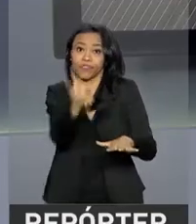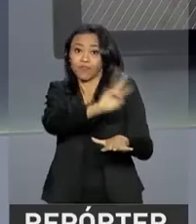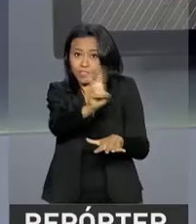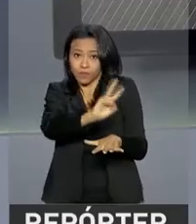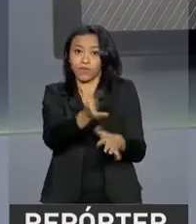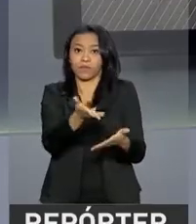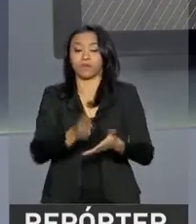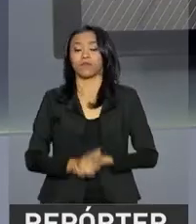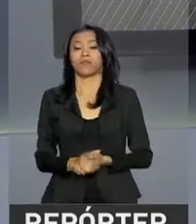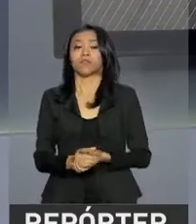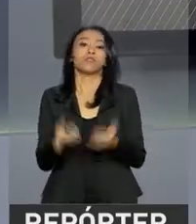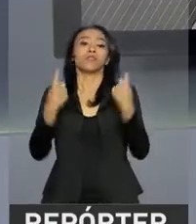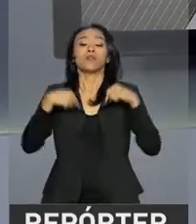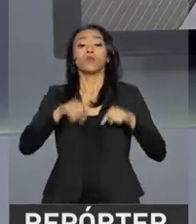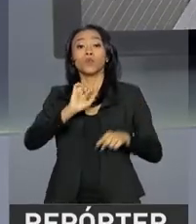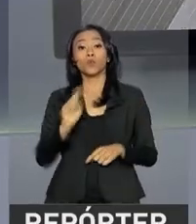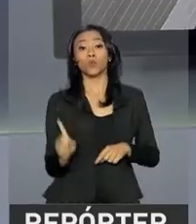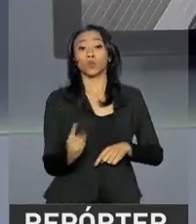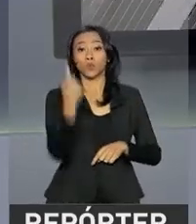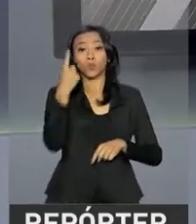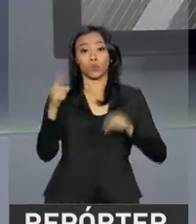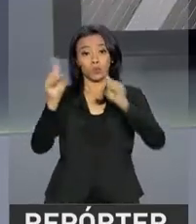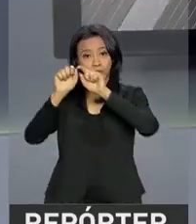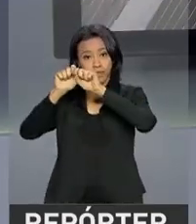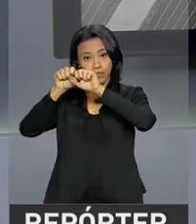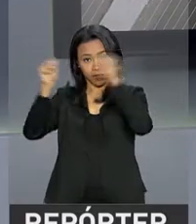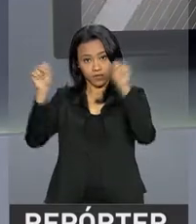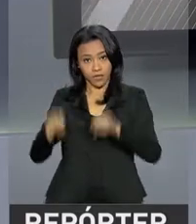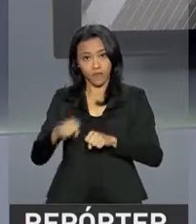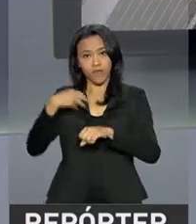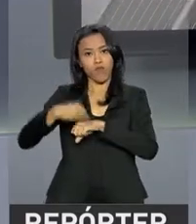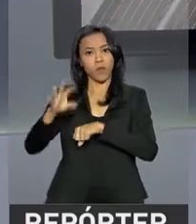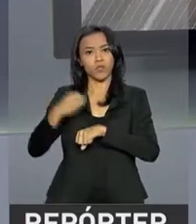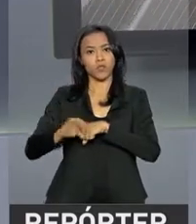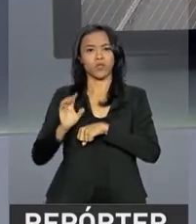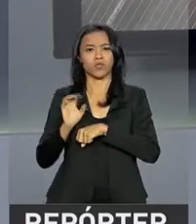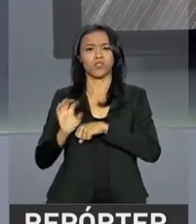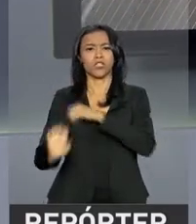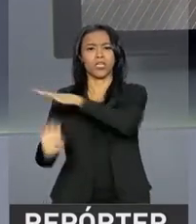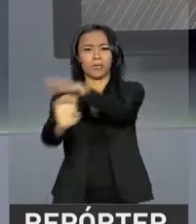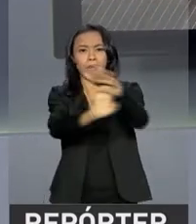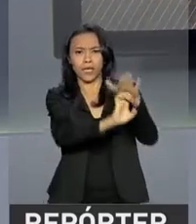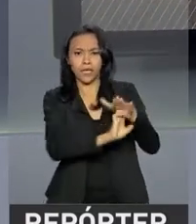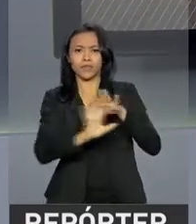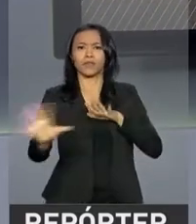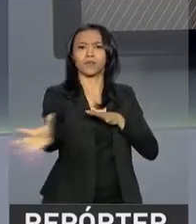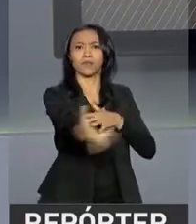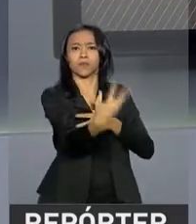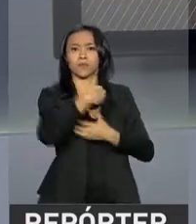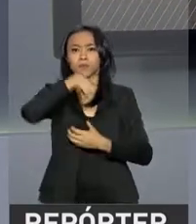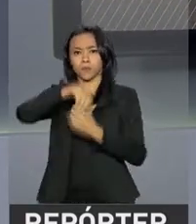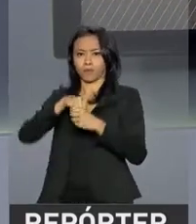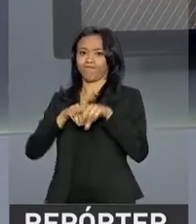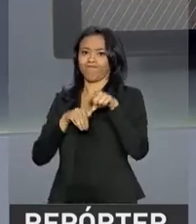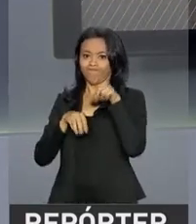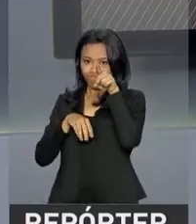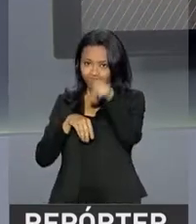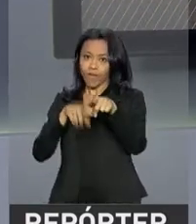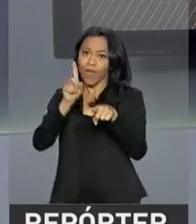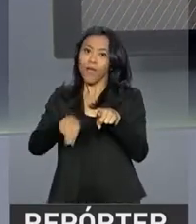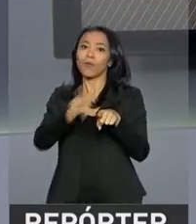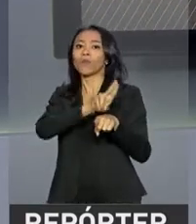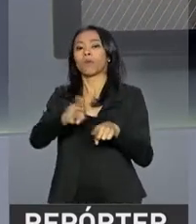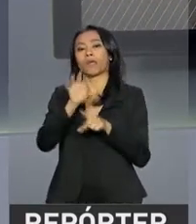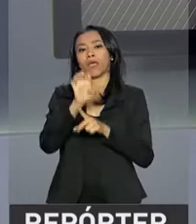o único sistema que reúne informações de empresas e trabalhadores é o é social a idéia é fazer com que